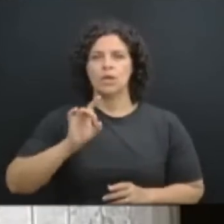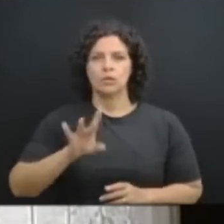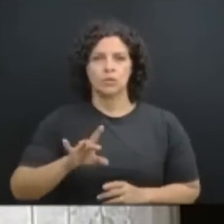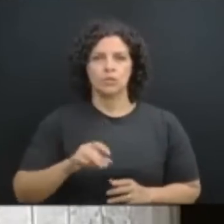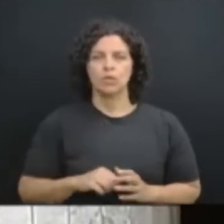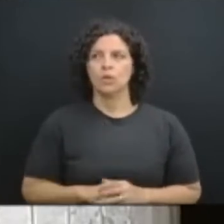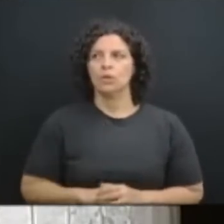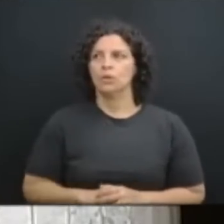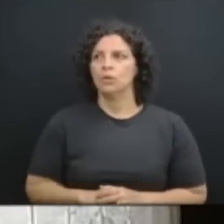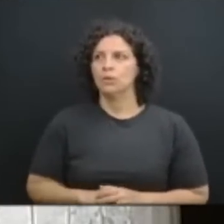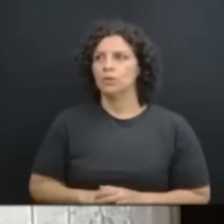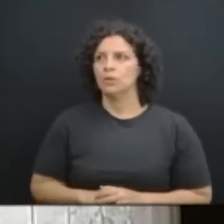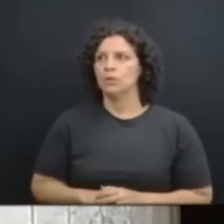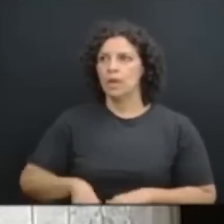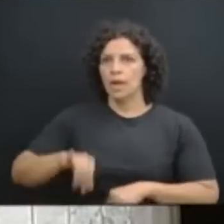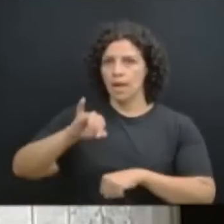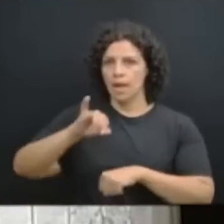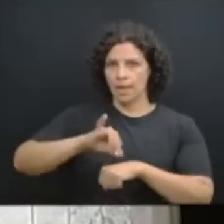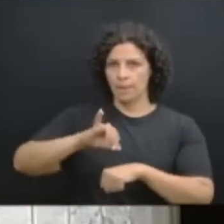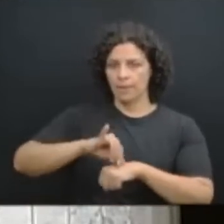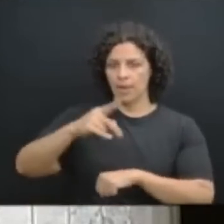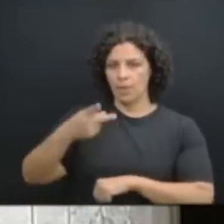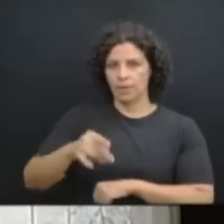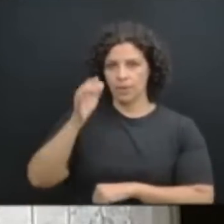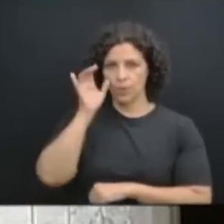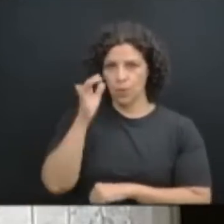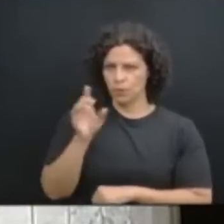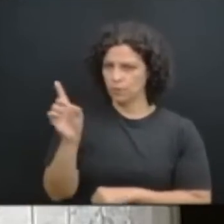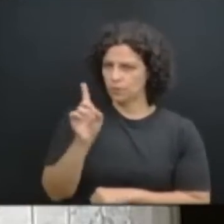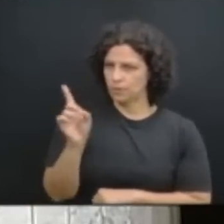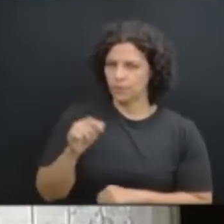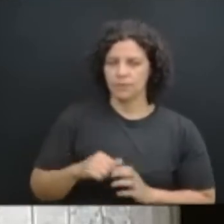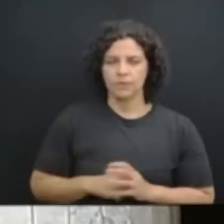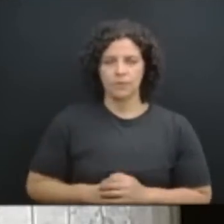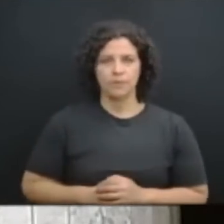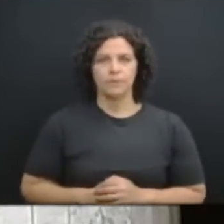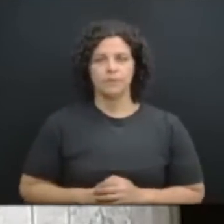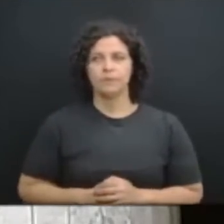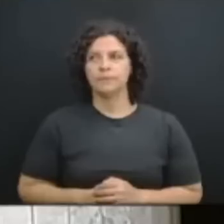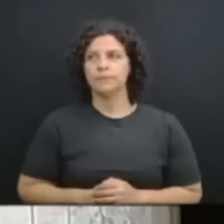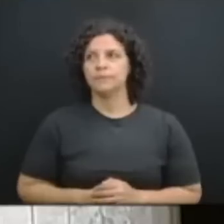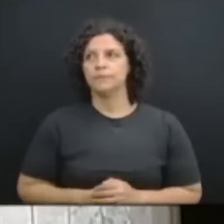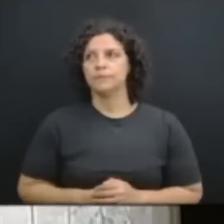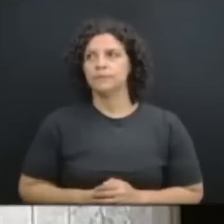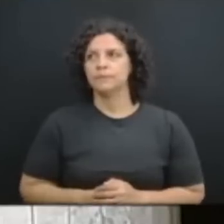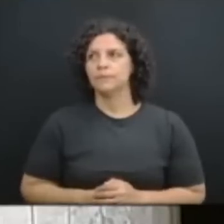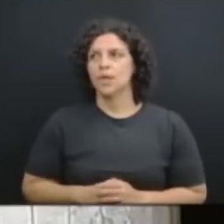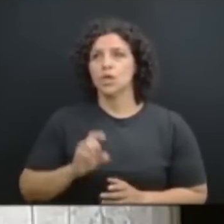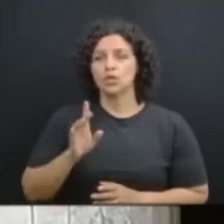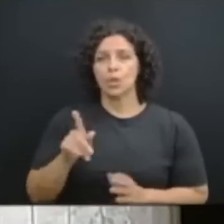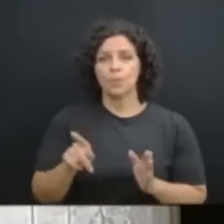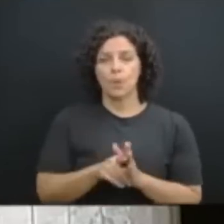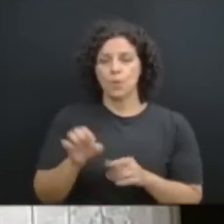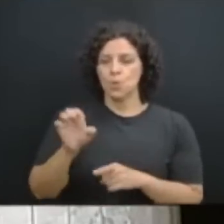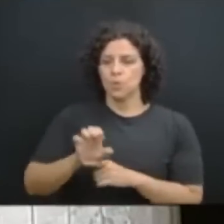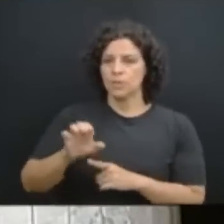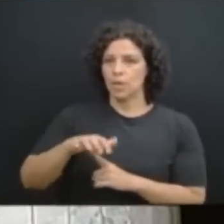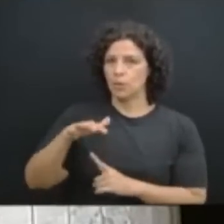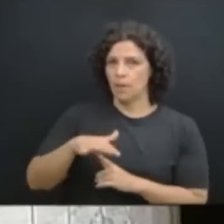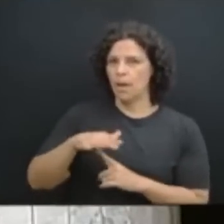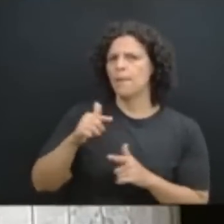apenas a capital onde nos encontramos, Curitiba, que não afeta apenas o estado do